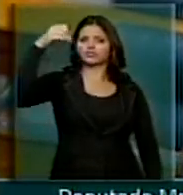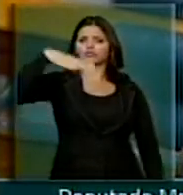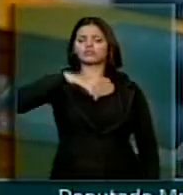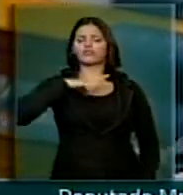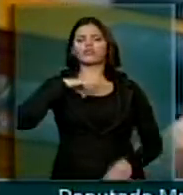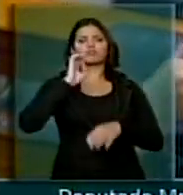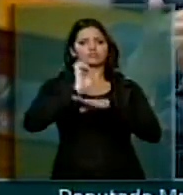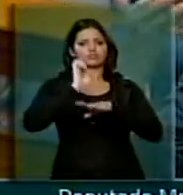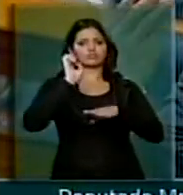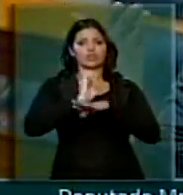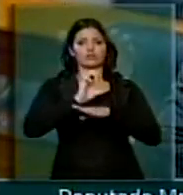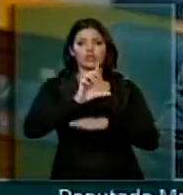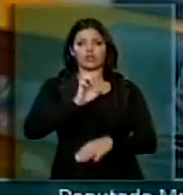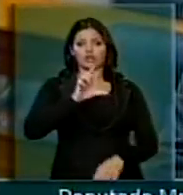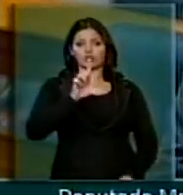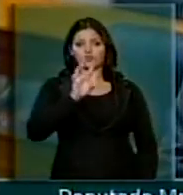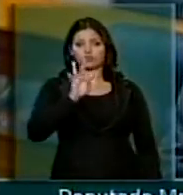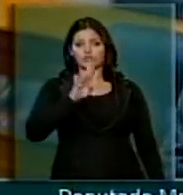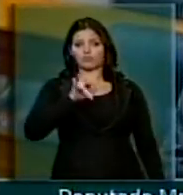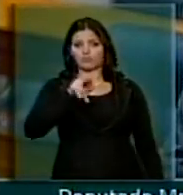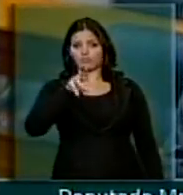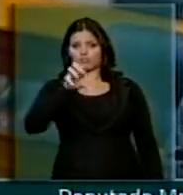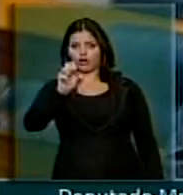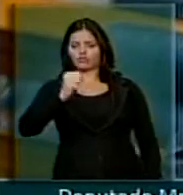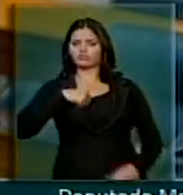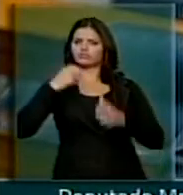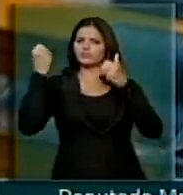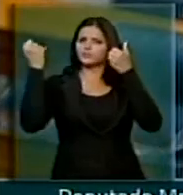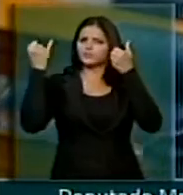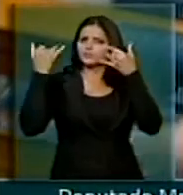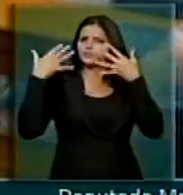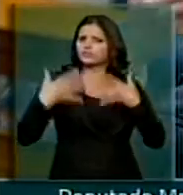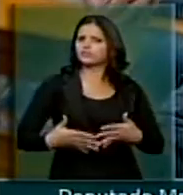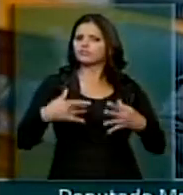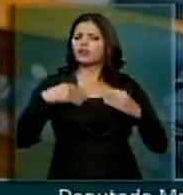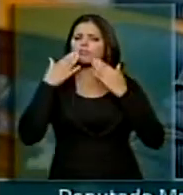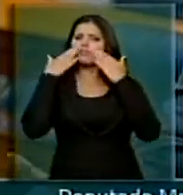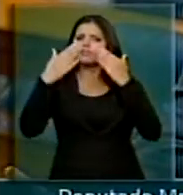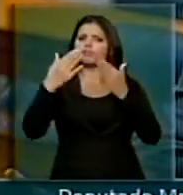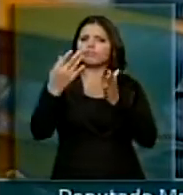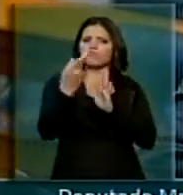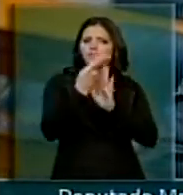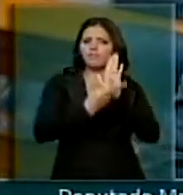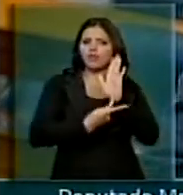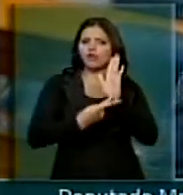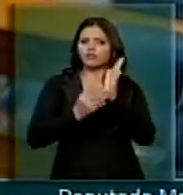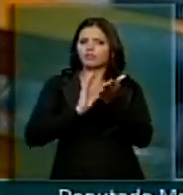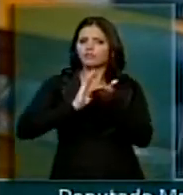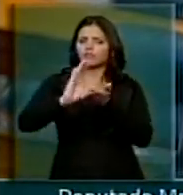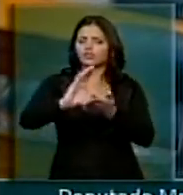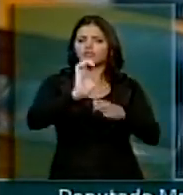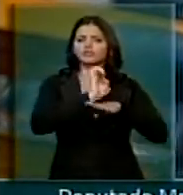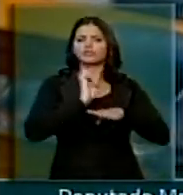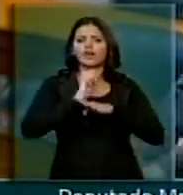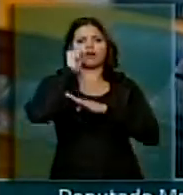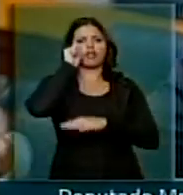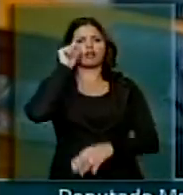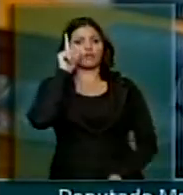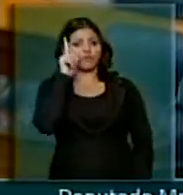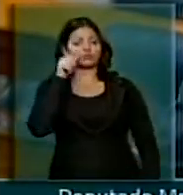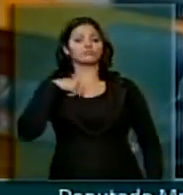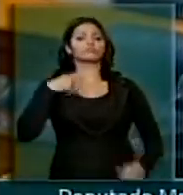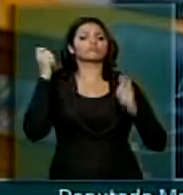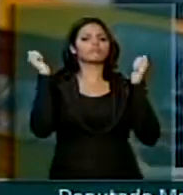Estado. A Eletrobras prestou os esclarecimentos, apresentou um plano de investimento para o Estado que a gente espera que